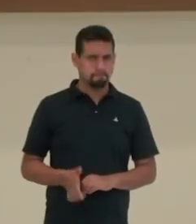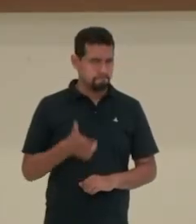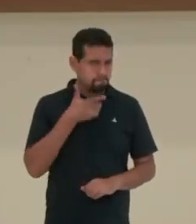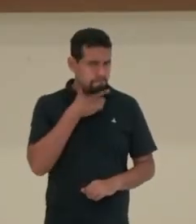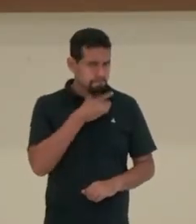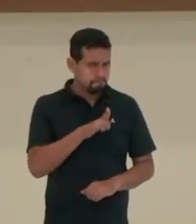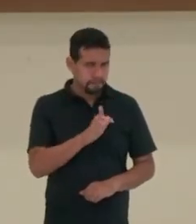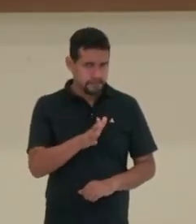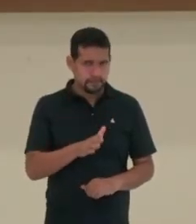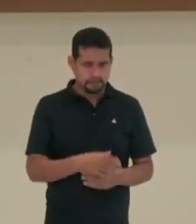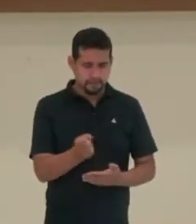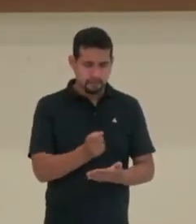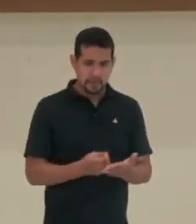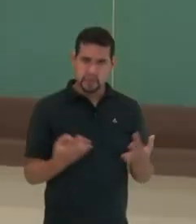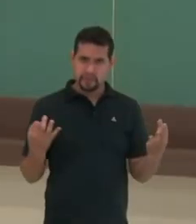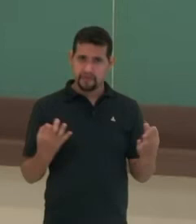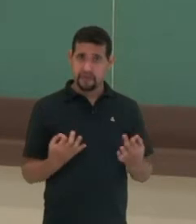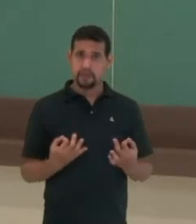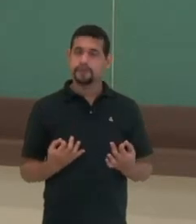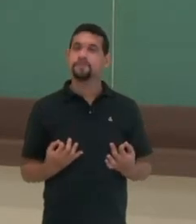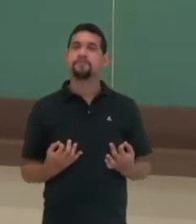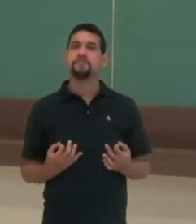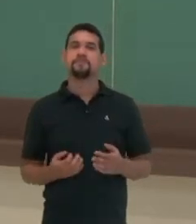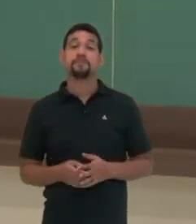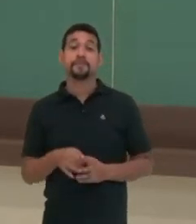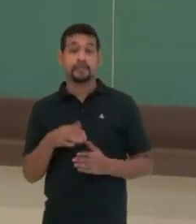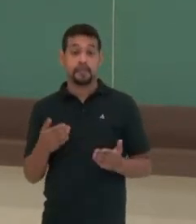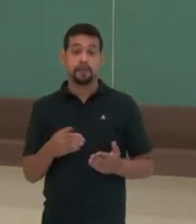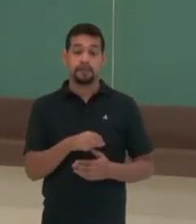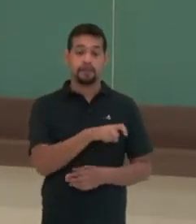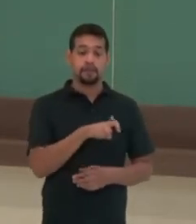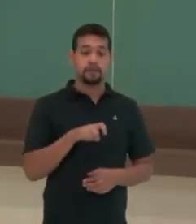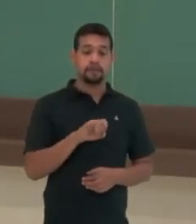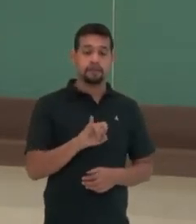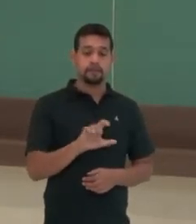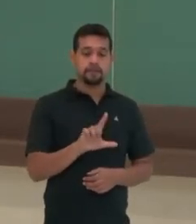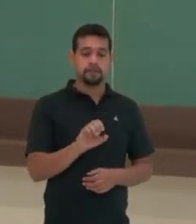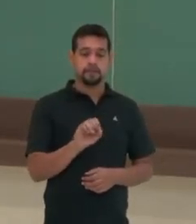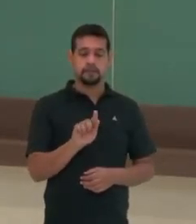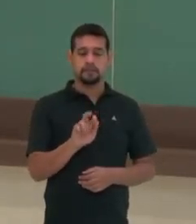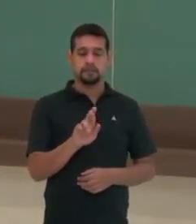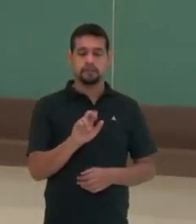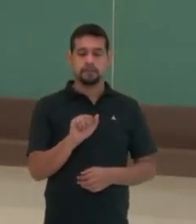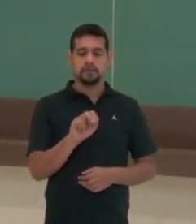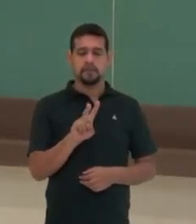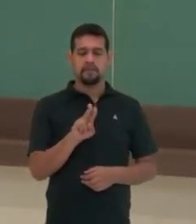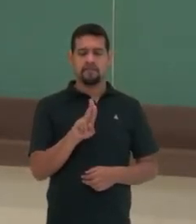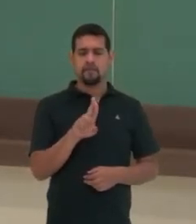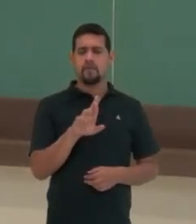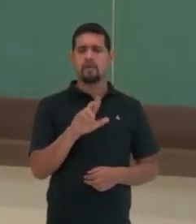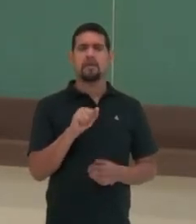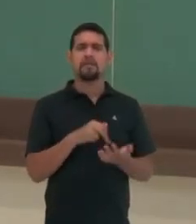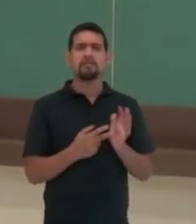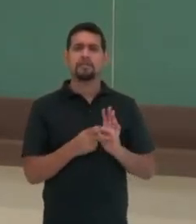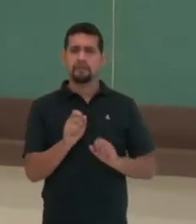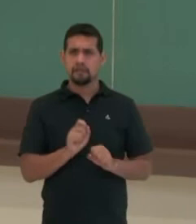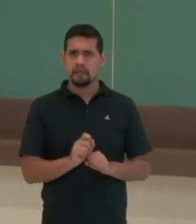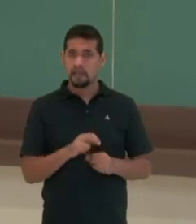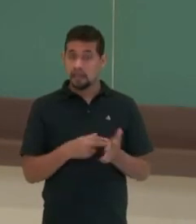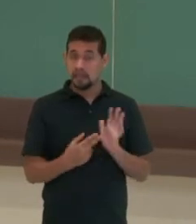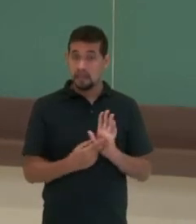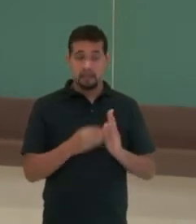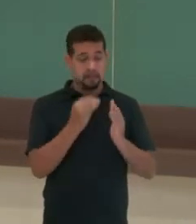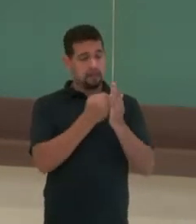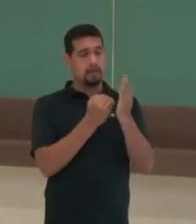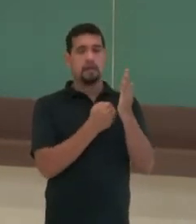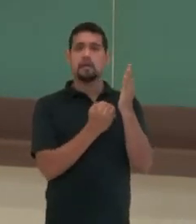Conseguiram aí? Anotaram certinho? Né? A xilogravura, né? Então, é uma gravura feita com a qual a matriz é